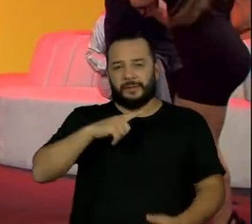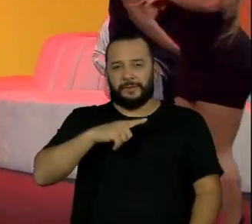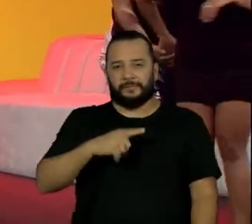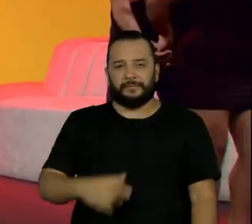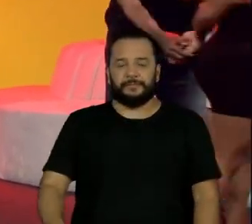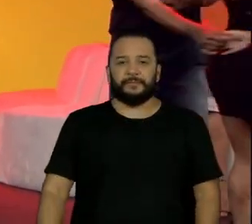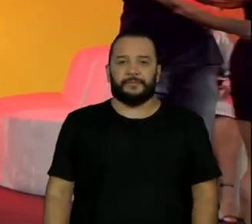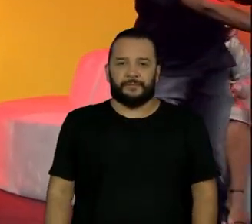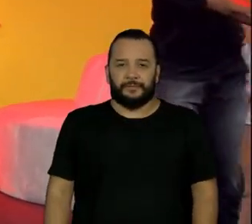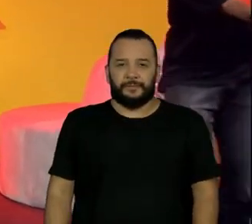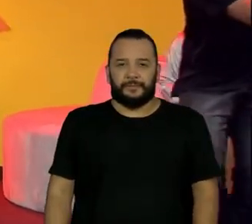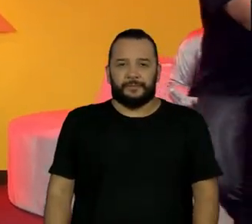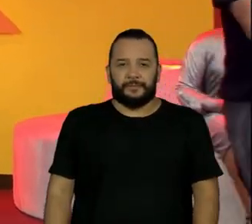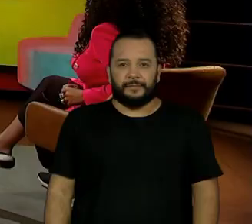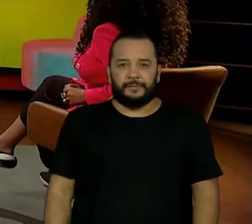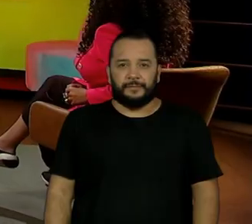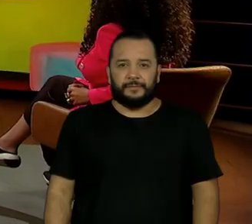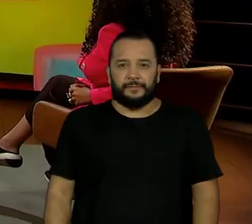quero ver